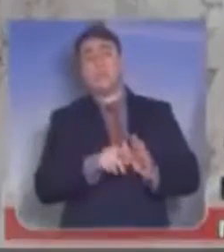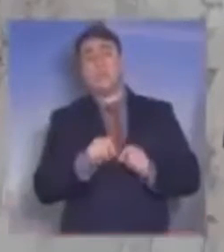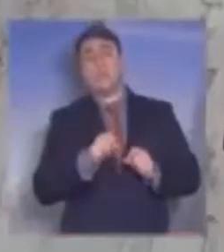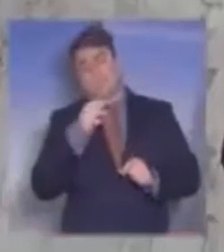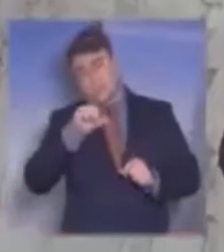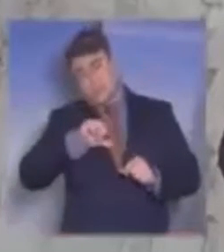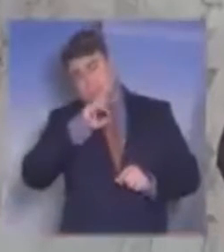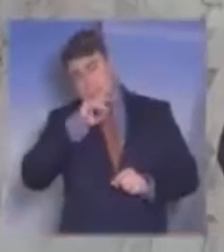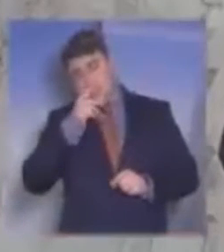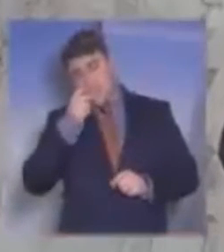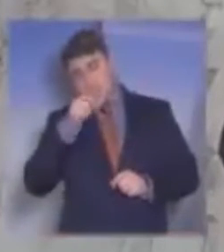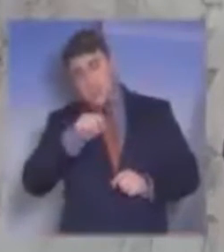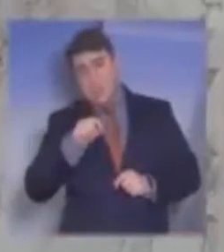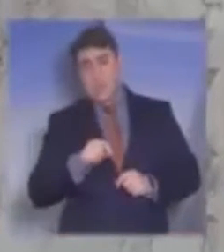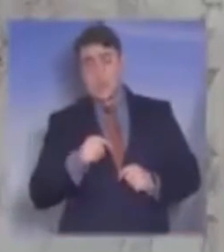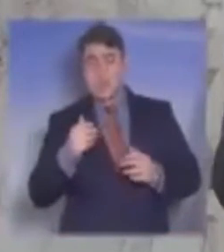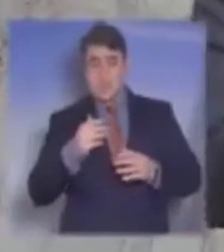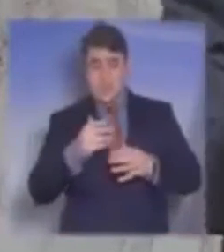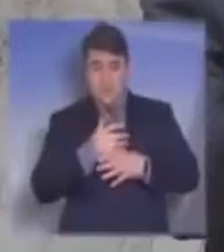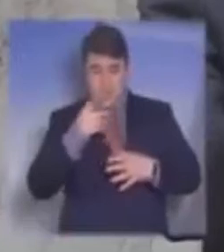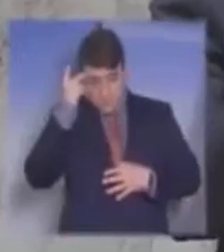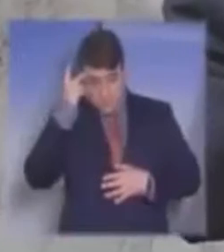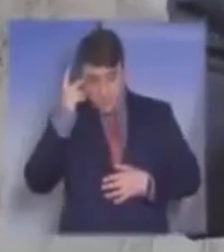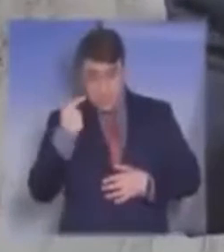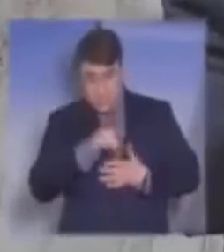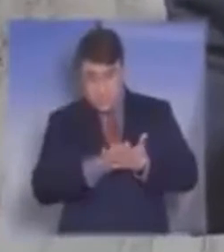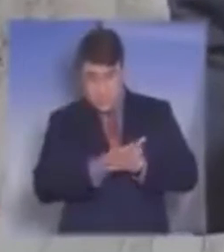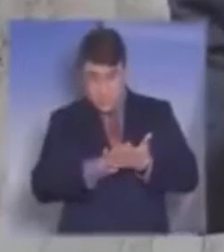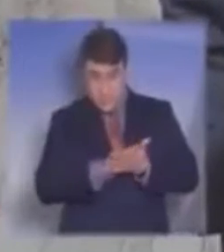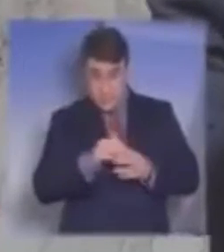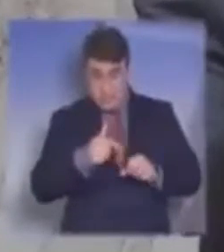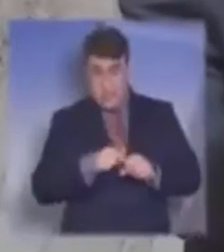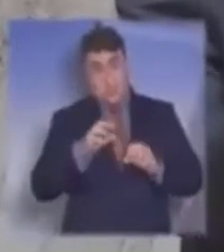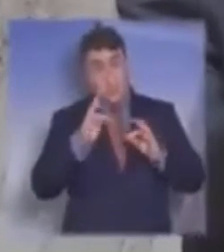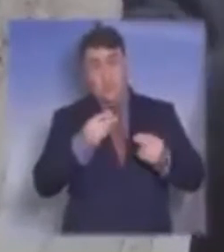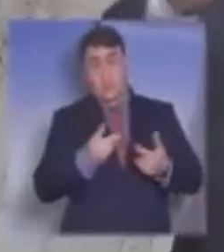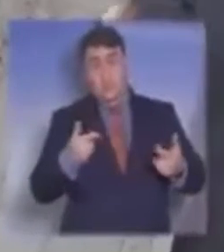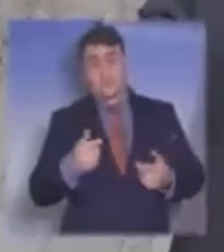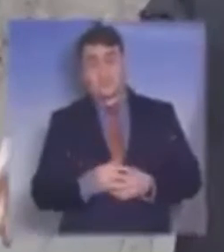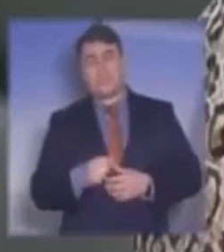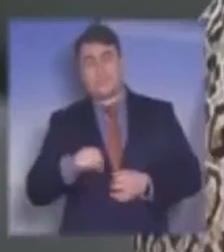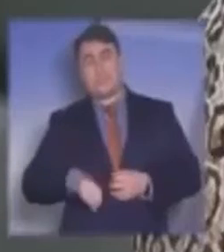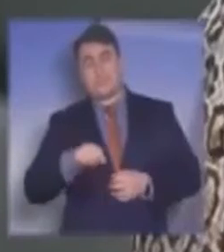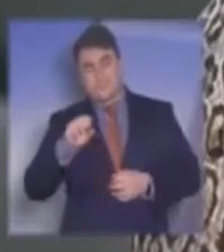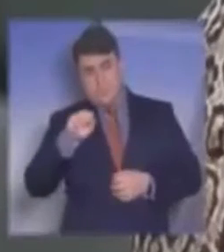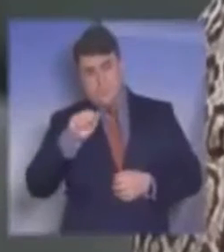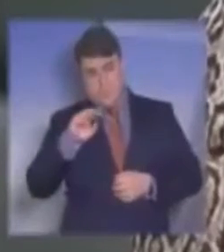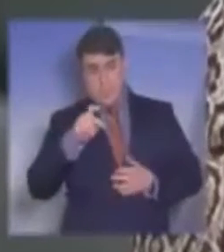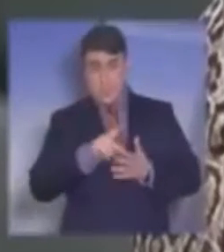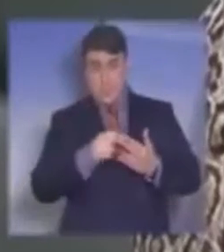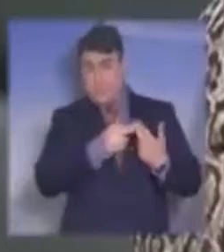bem das pernas eu falar que não apresente as cidades da nossa região que não o tratamento de esgoto com seu quase todas que tanto a sabesp de repouso